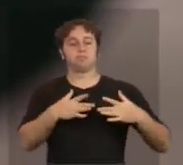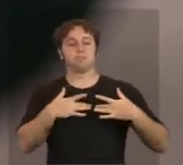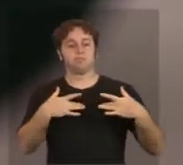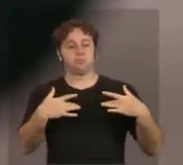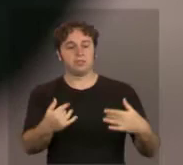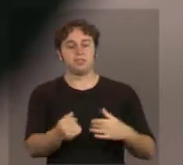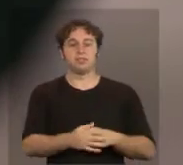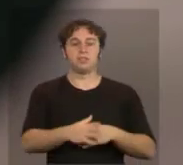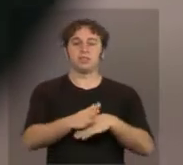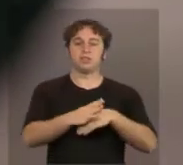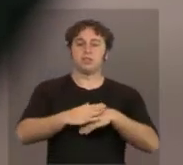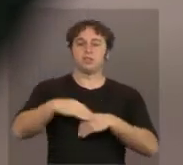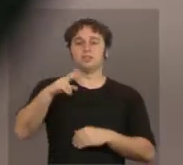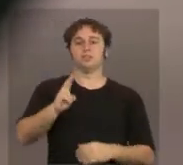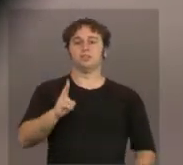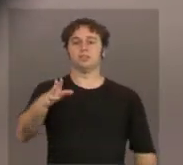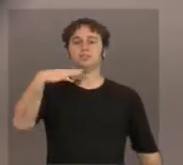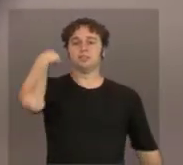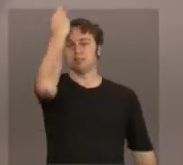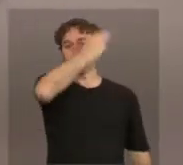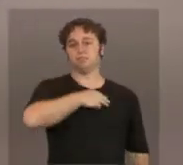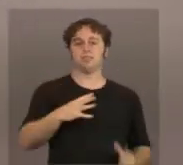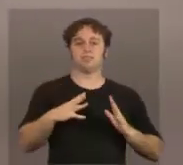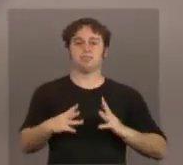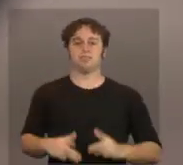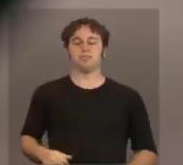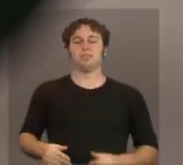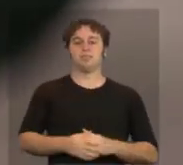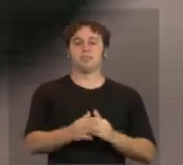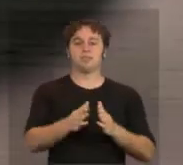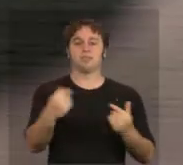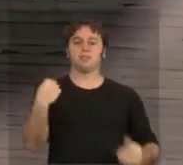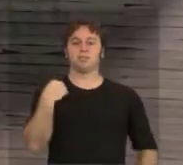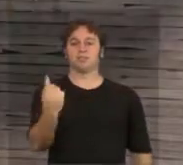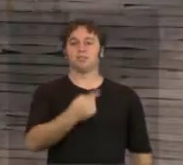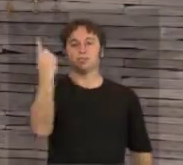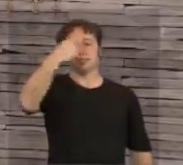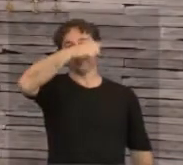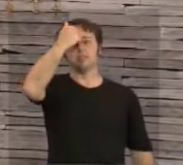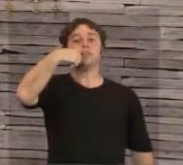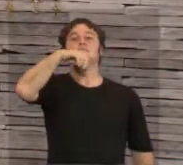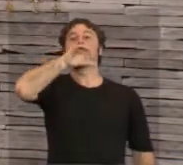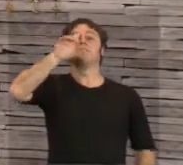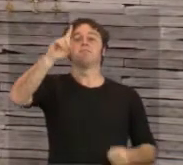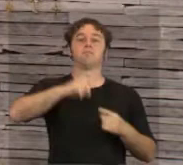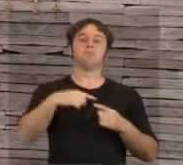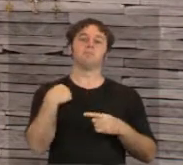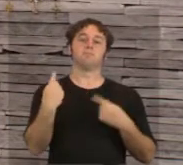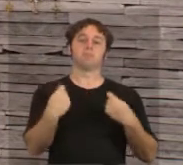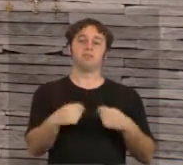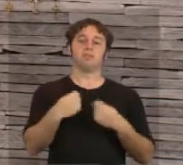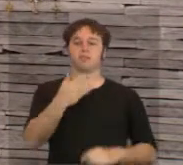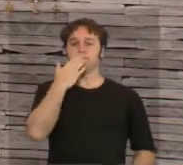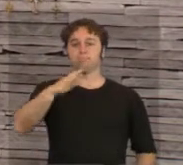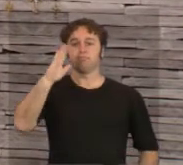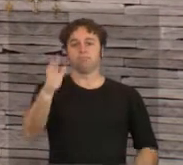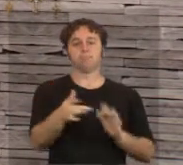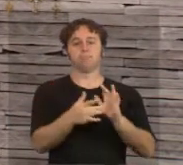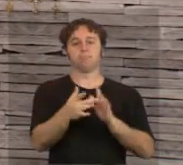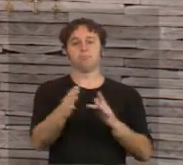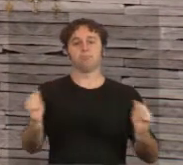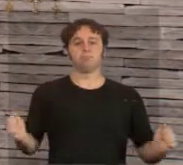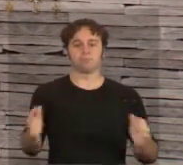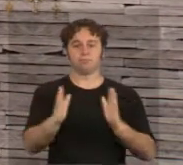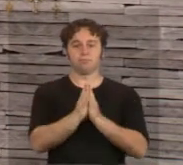ó clemente, ó piedosa, ó doce sempre Virgem Maria. Rogai por nós, Santa Mãe de Deus, para que sejamos dignos